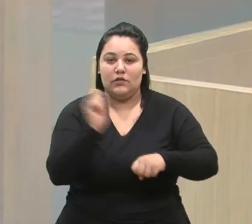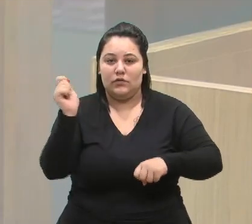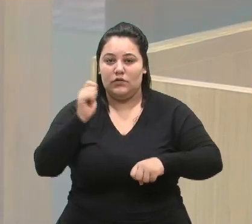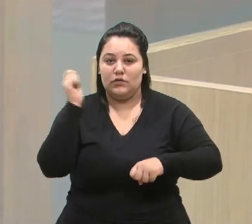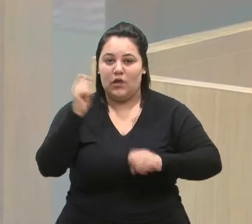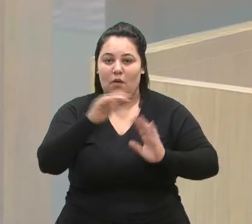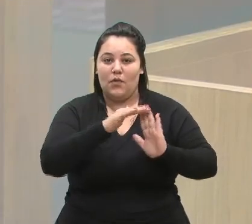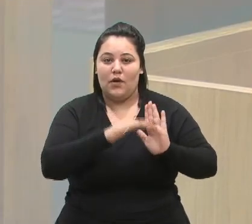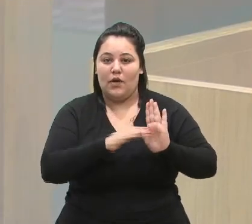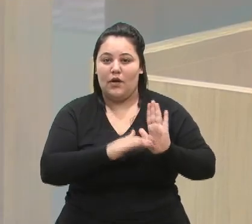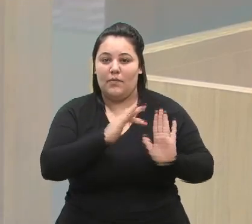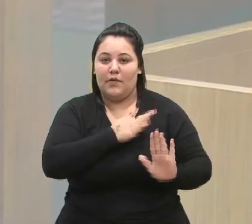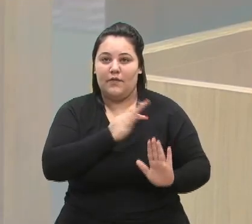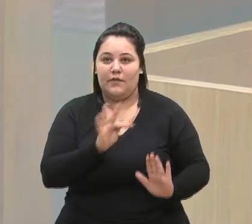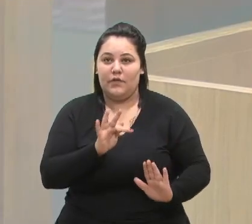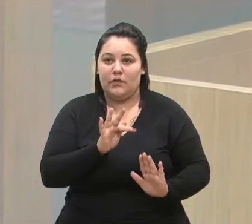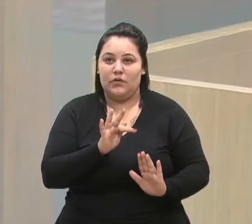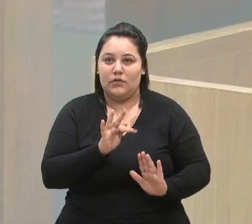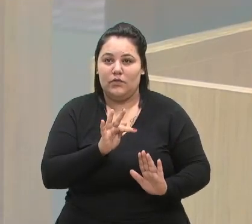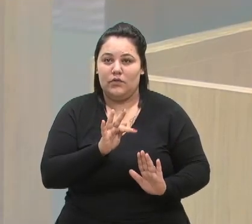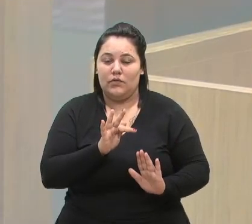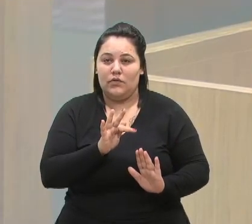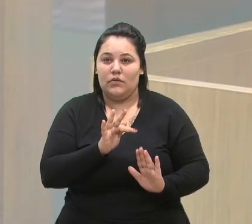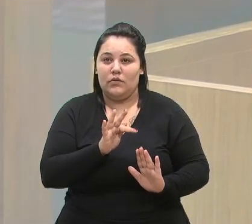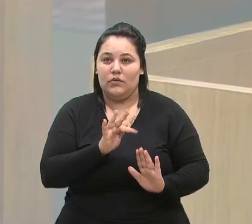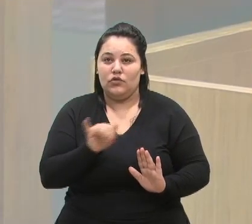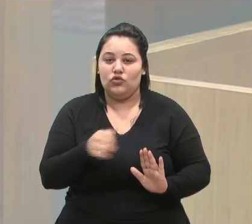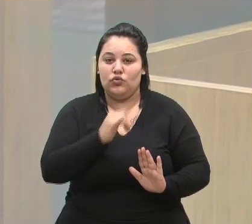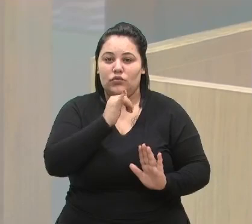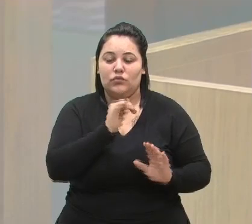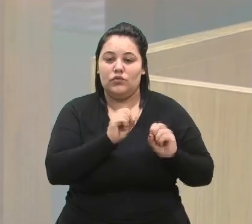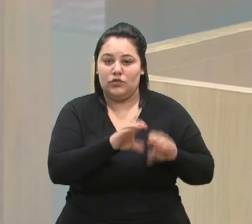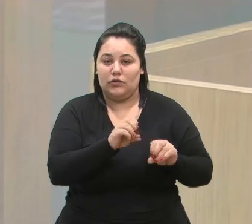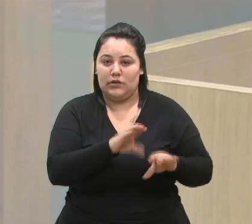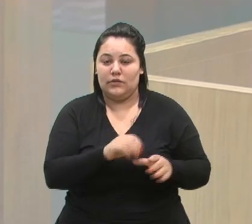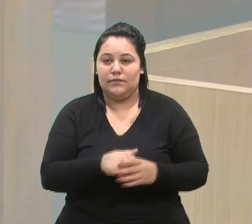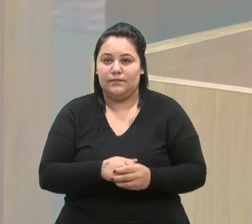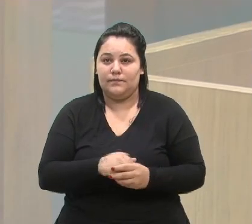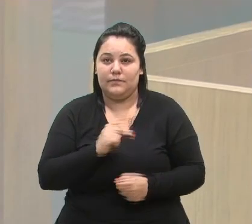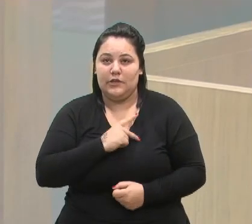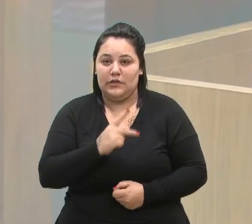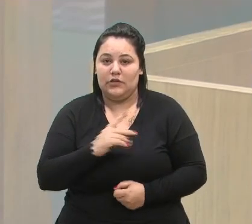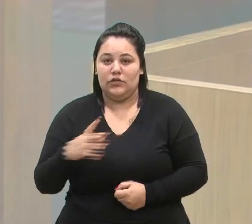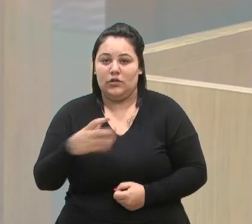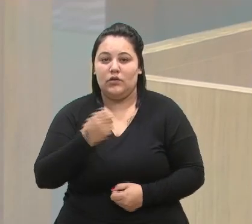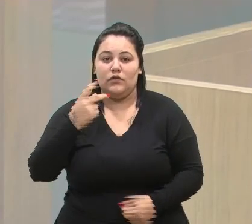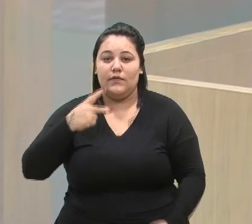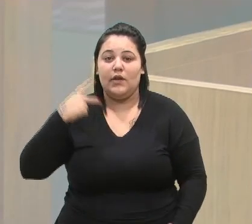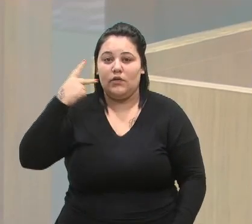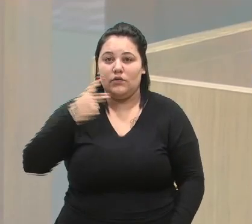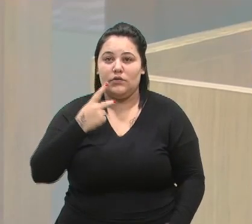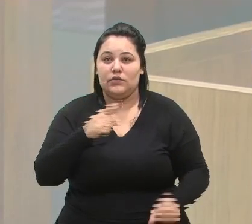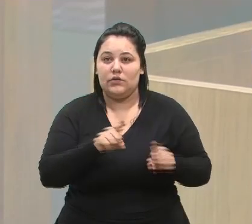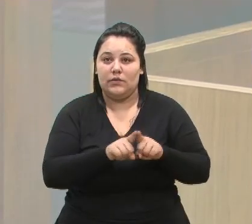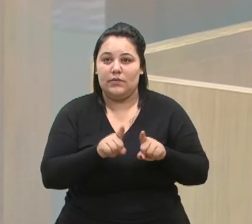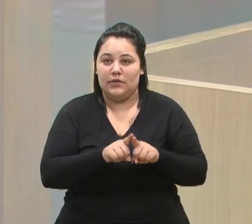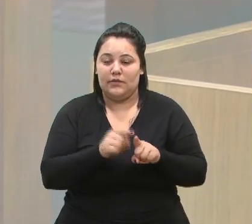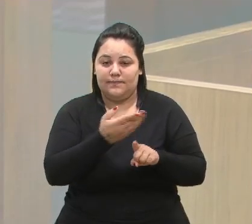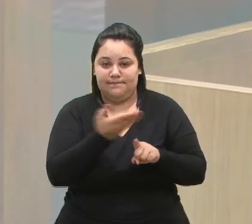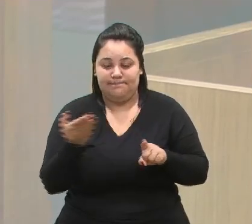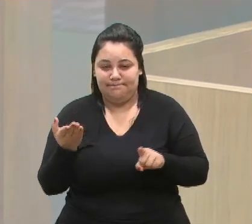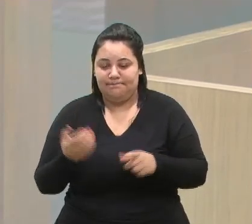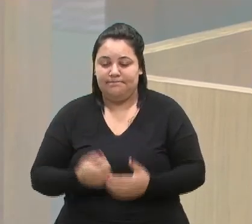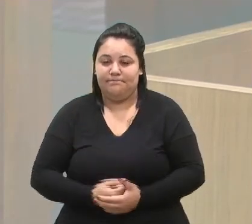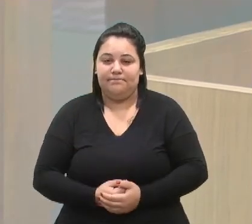Programa Federal Juros por Educação. Senhora Presidente, senhoras vereadoras, senhores